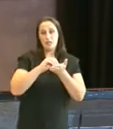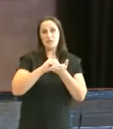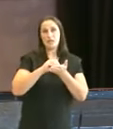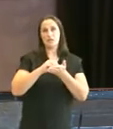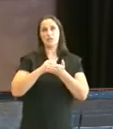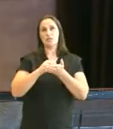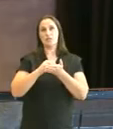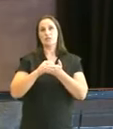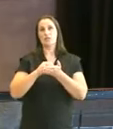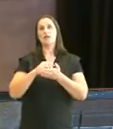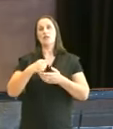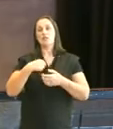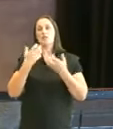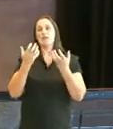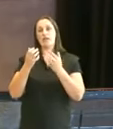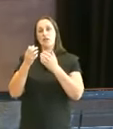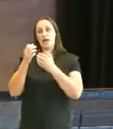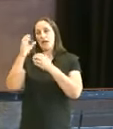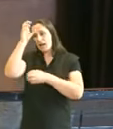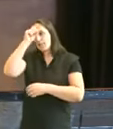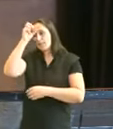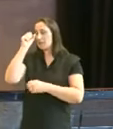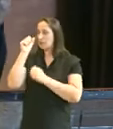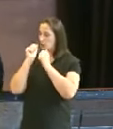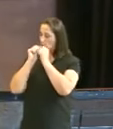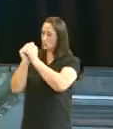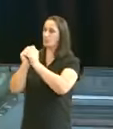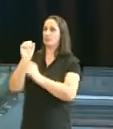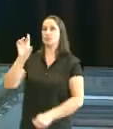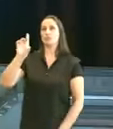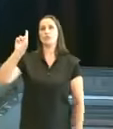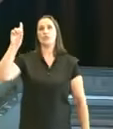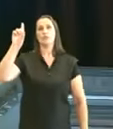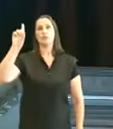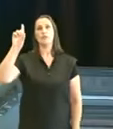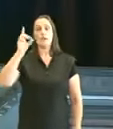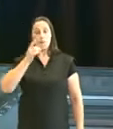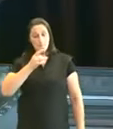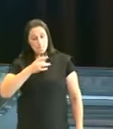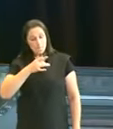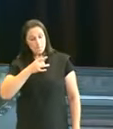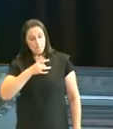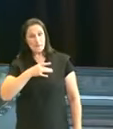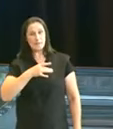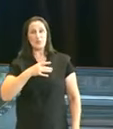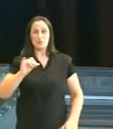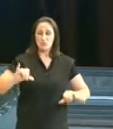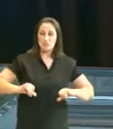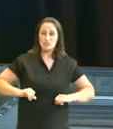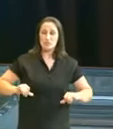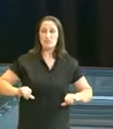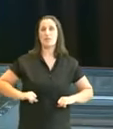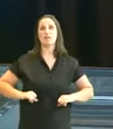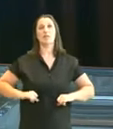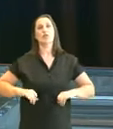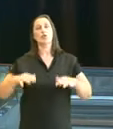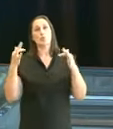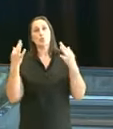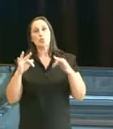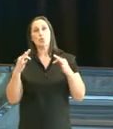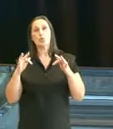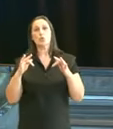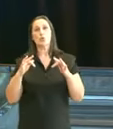Senhor. E aí sim, nós vamos colocar o nosso medo, o nosso sofrimento, a nossa dor, a daquelas pessoas que